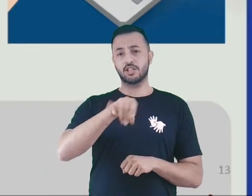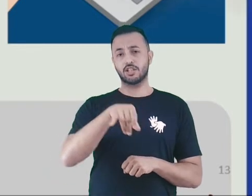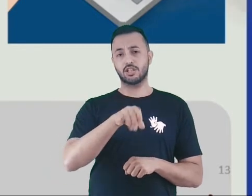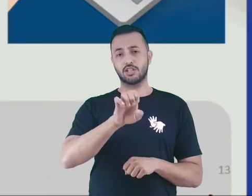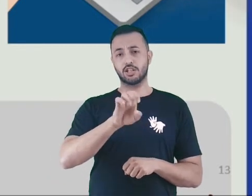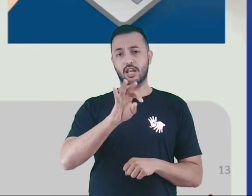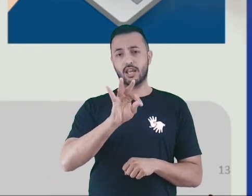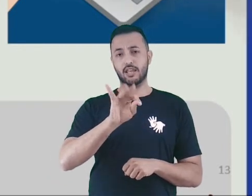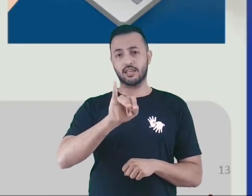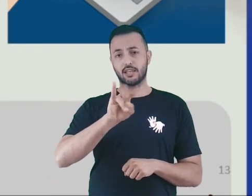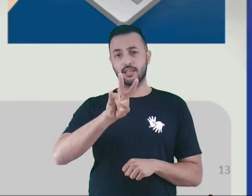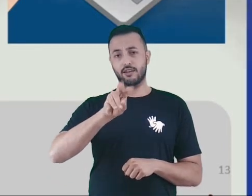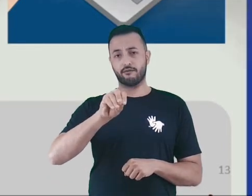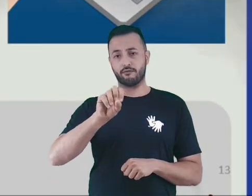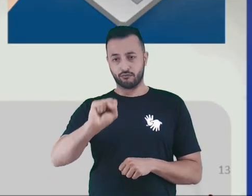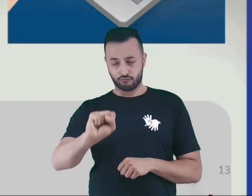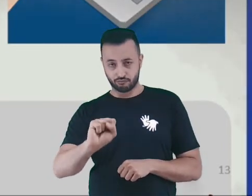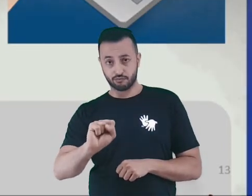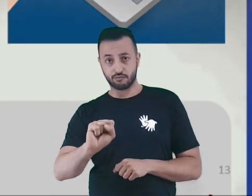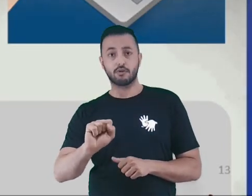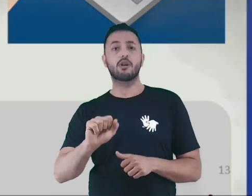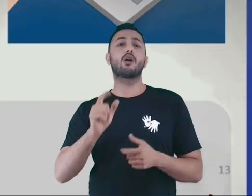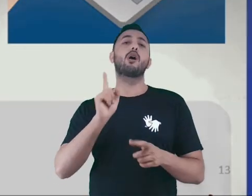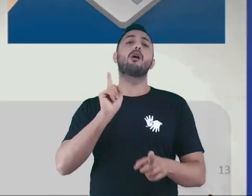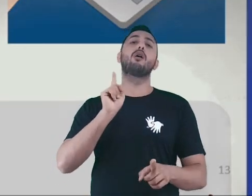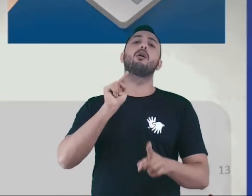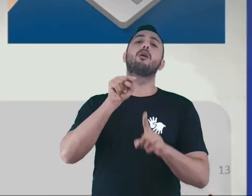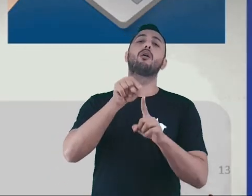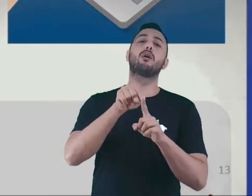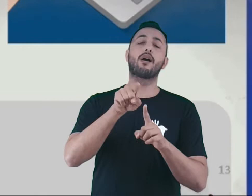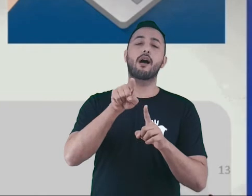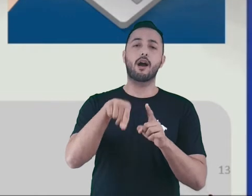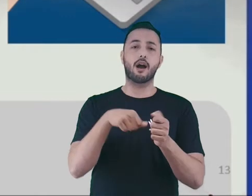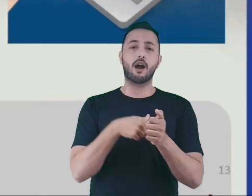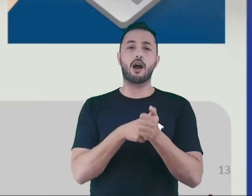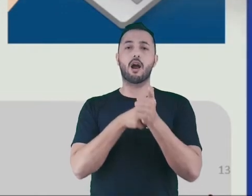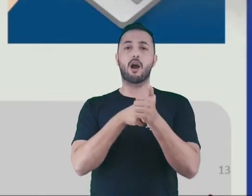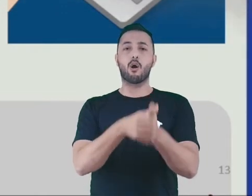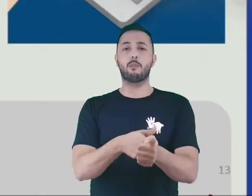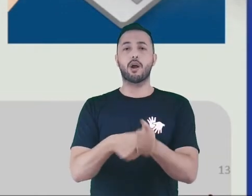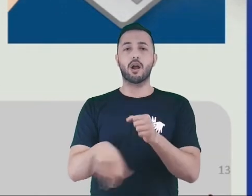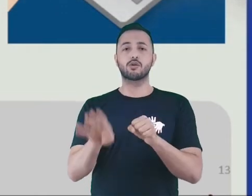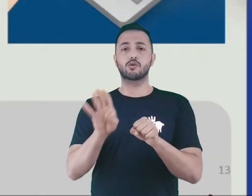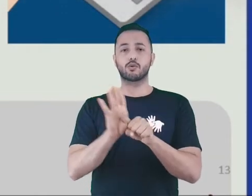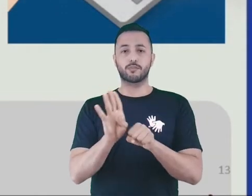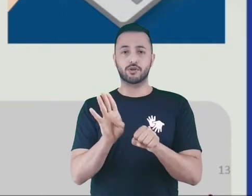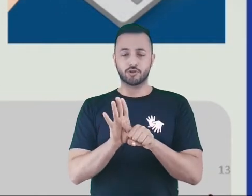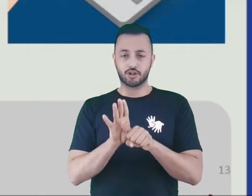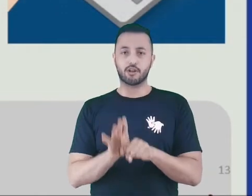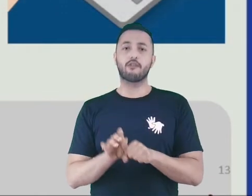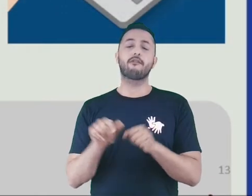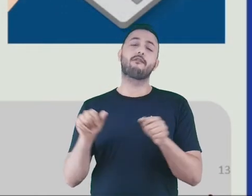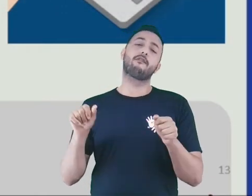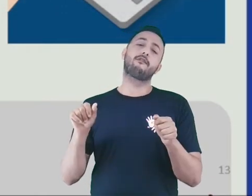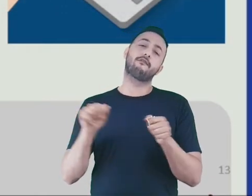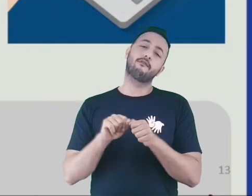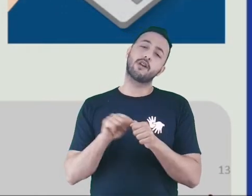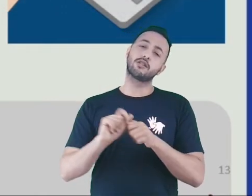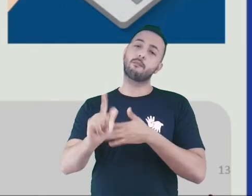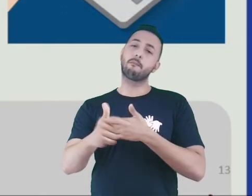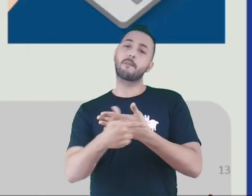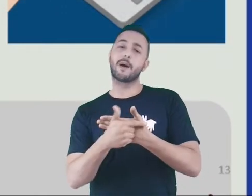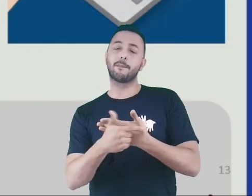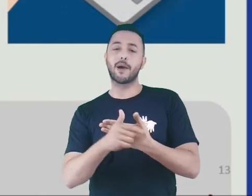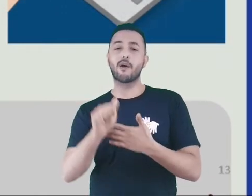adjetivos, tá bom? Sua função é acompanhar os substantivos, fazendo um papel de